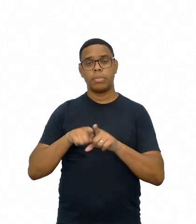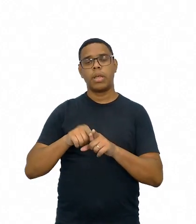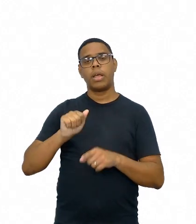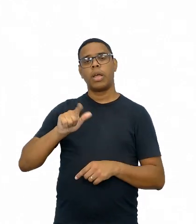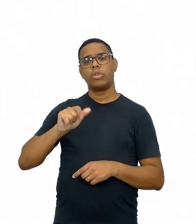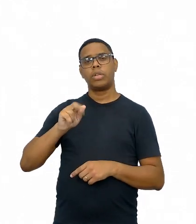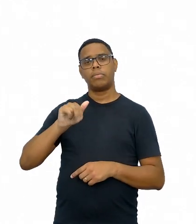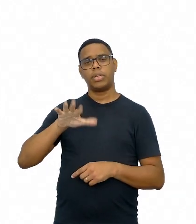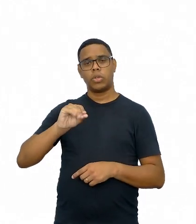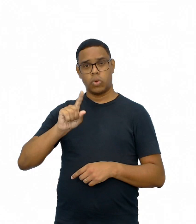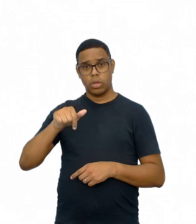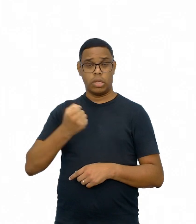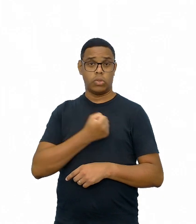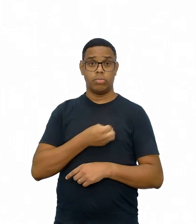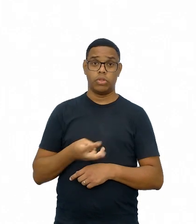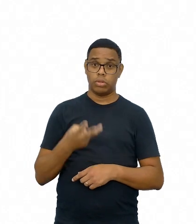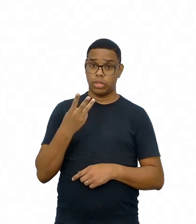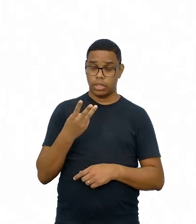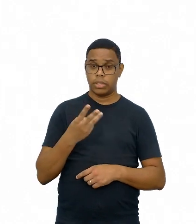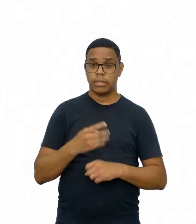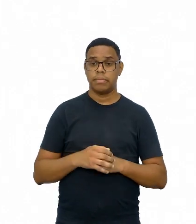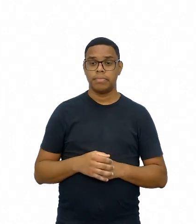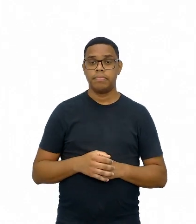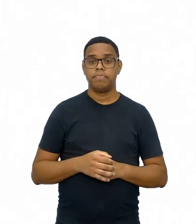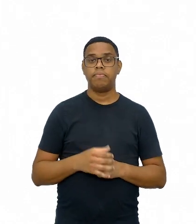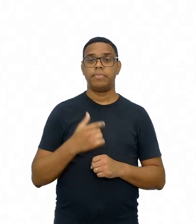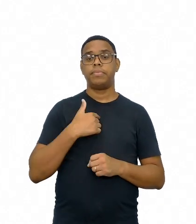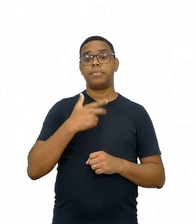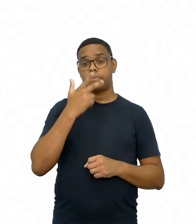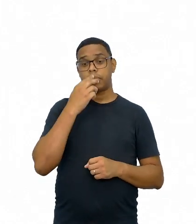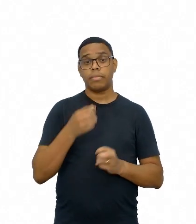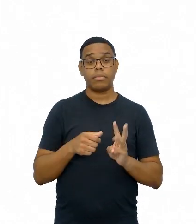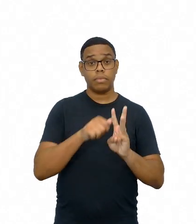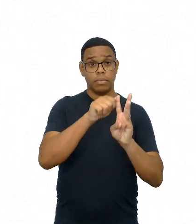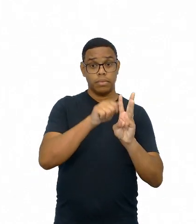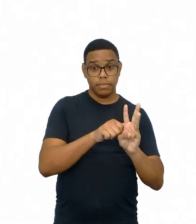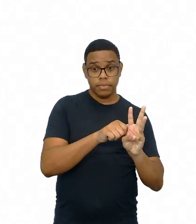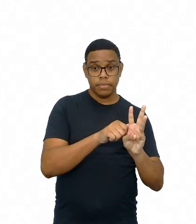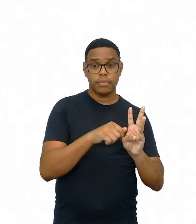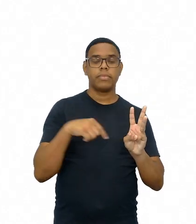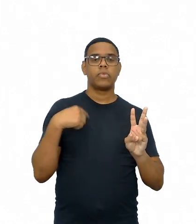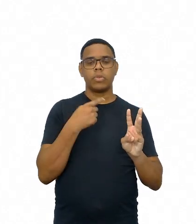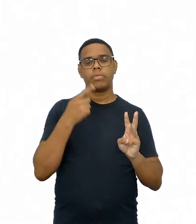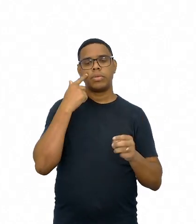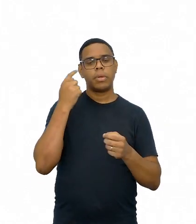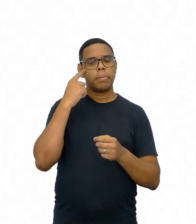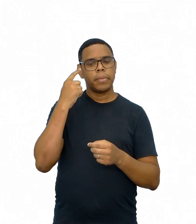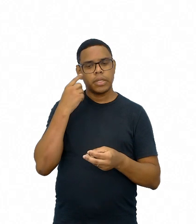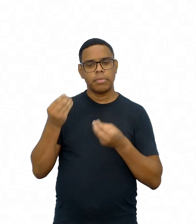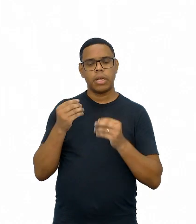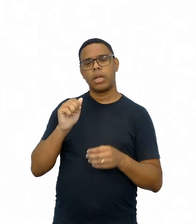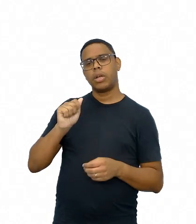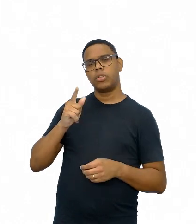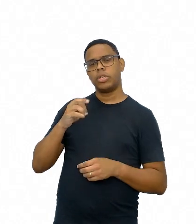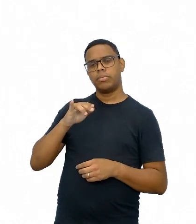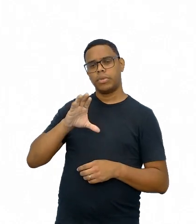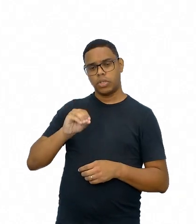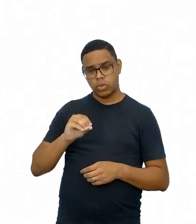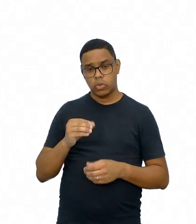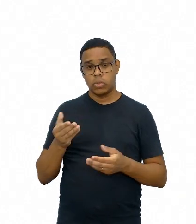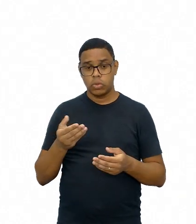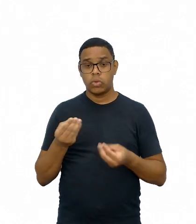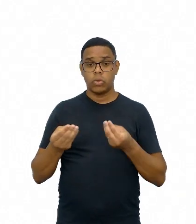o pensamento algébrico, né? Então, para esse terceiro bimestre, nós iremos nos debruçar sobre os pensamentos, né? O